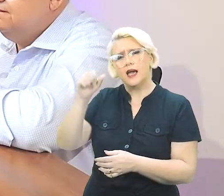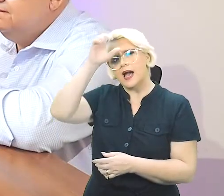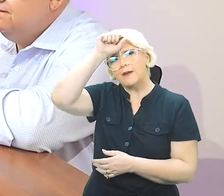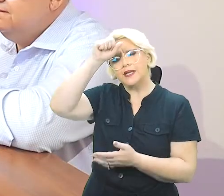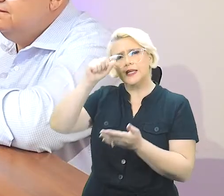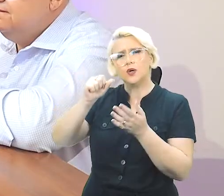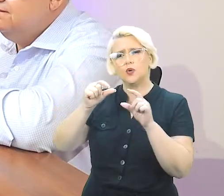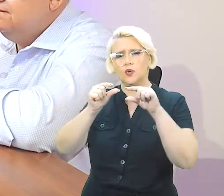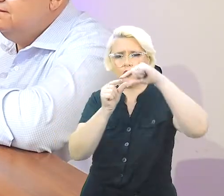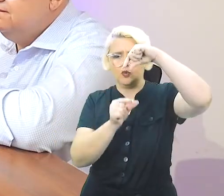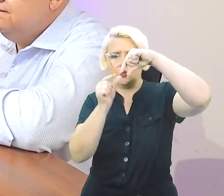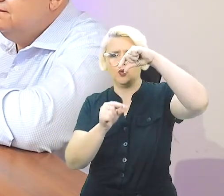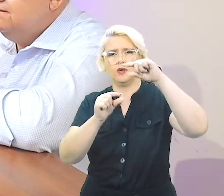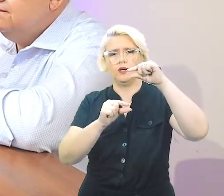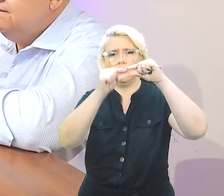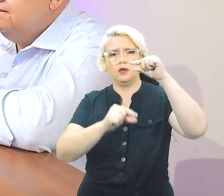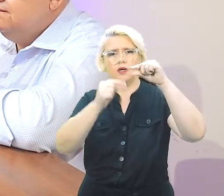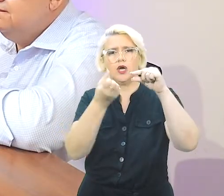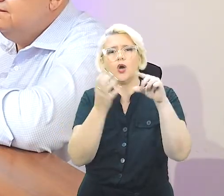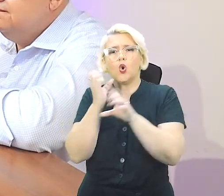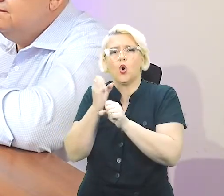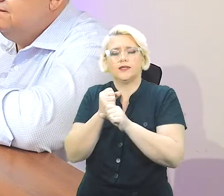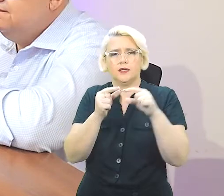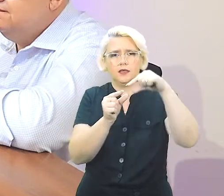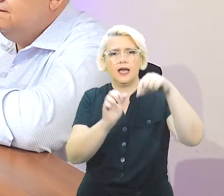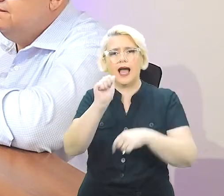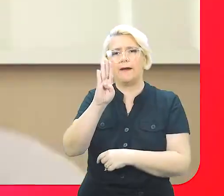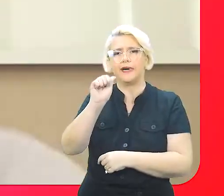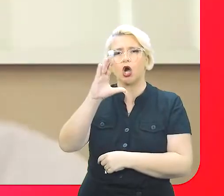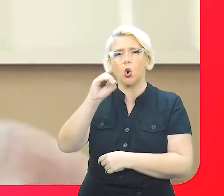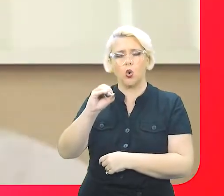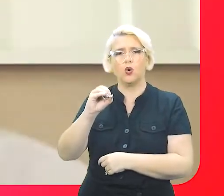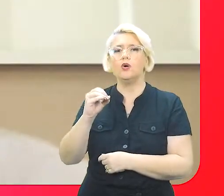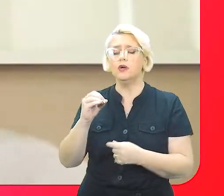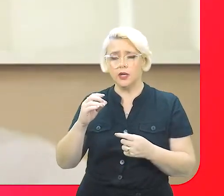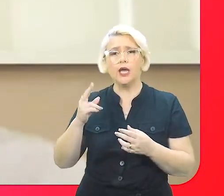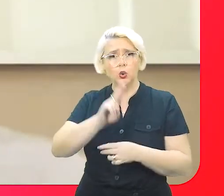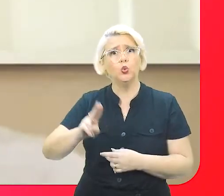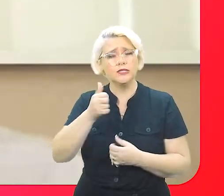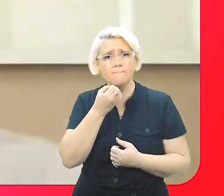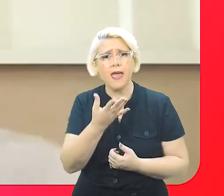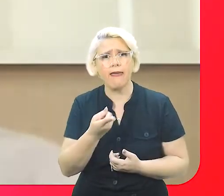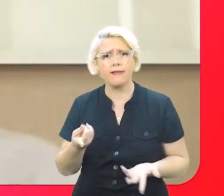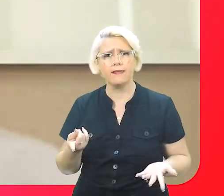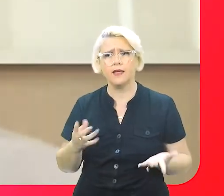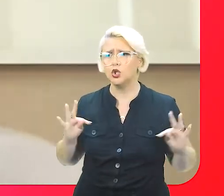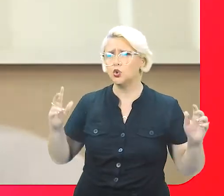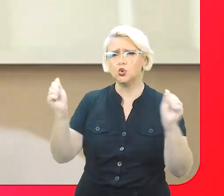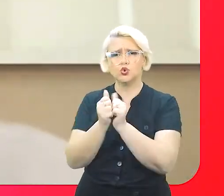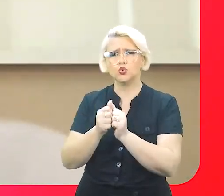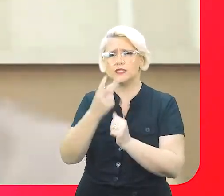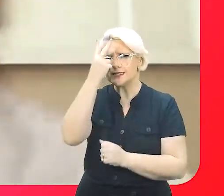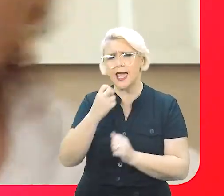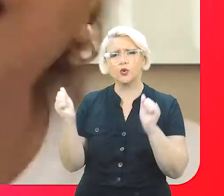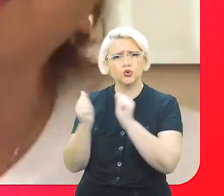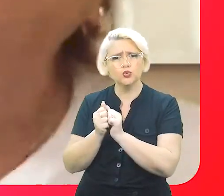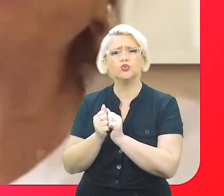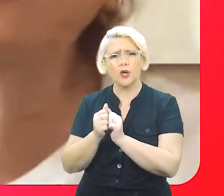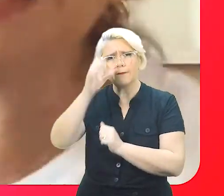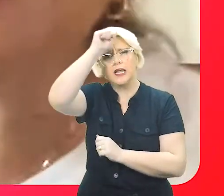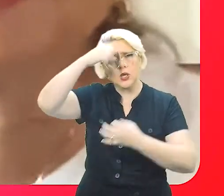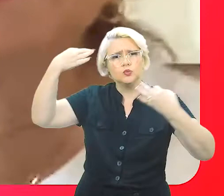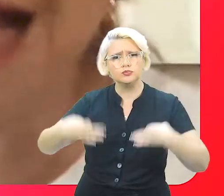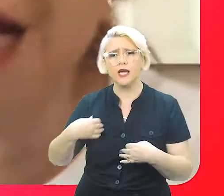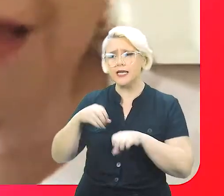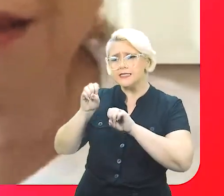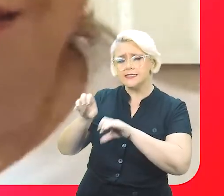aqui comigo e ele usa melhor do que qualquer um. Eu até estou trabalhando com ele e outros meninos cegos da escola para